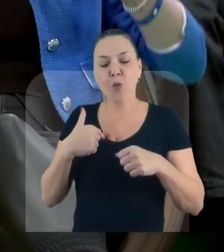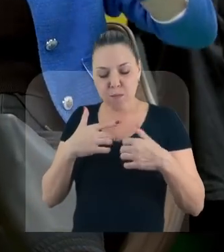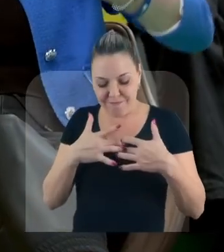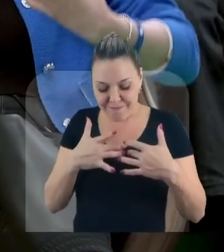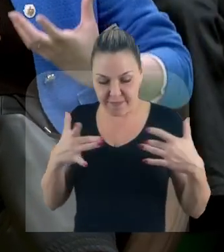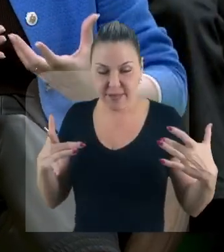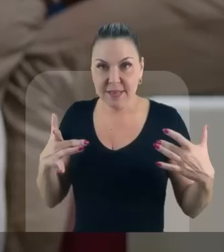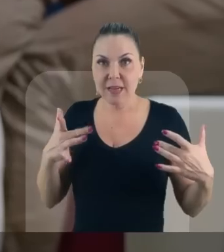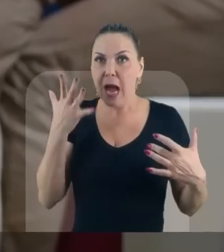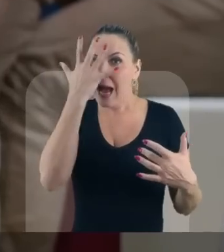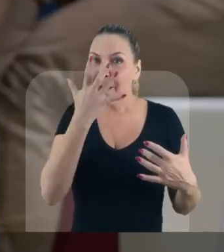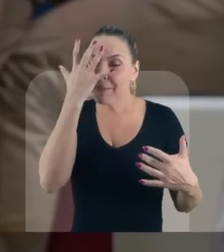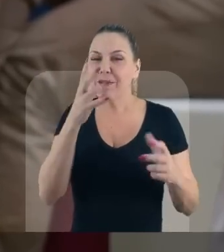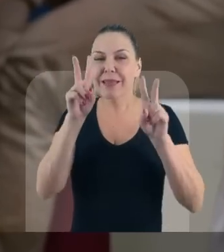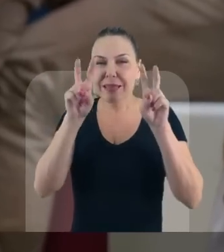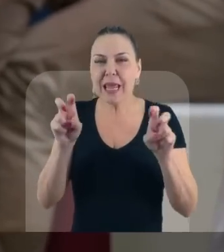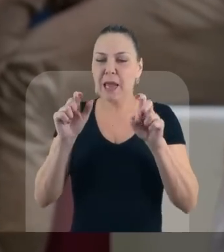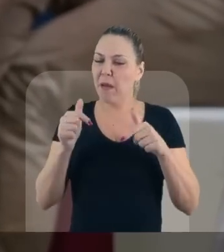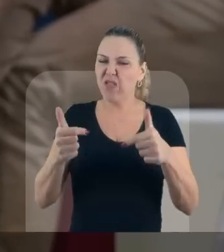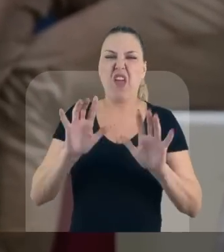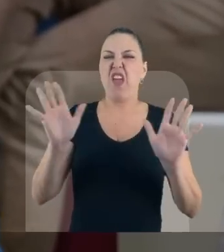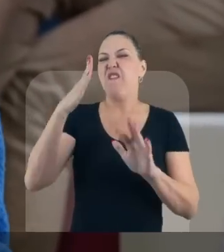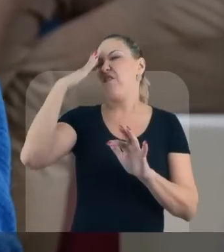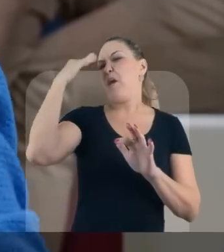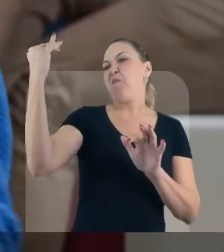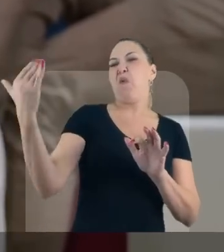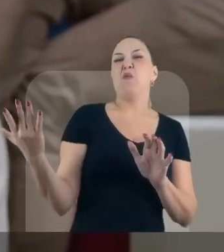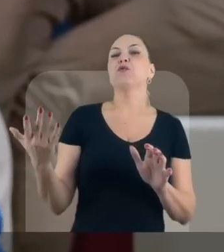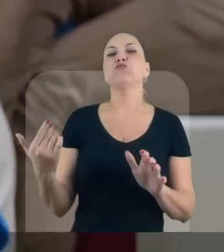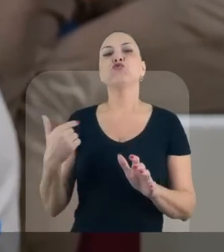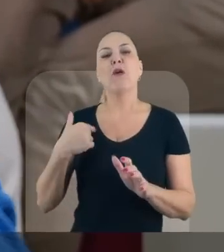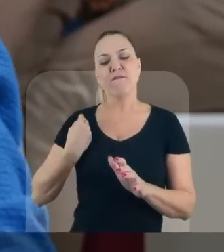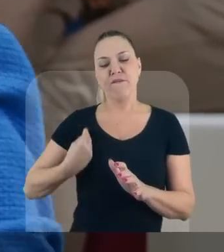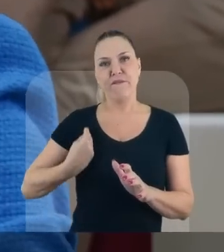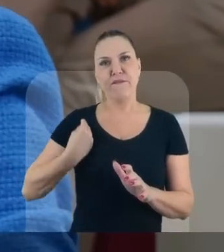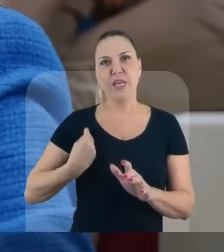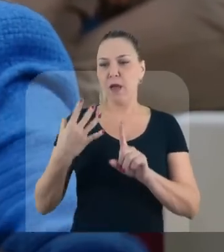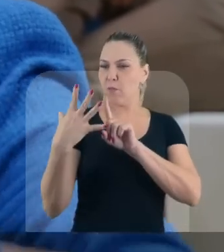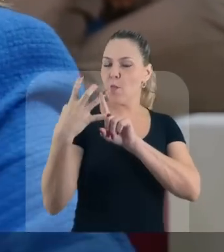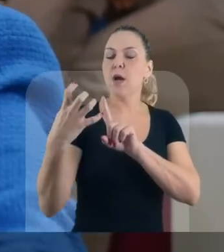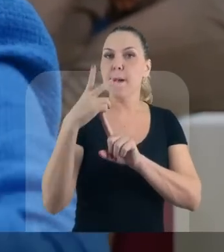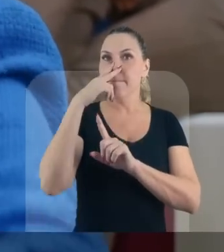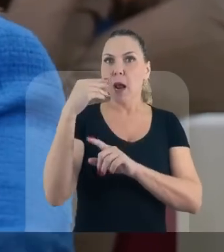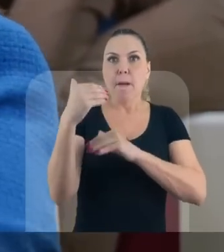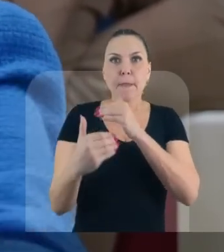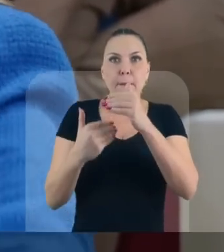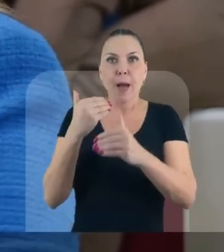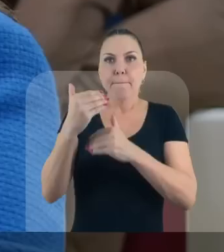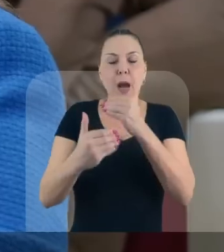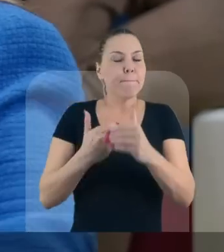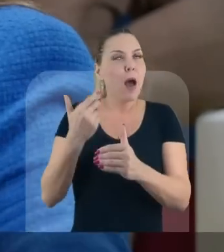você é apaixonado por aquilo, não é querendo ser famoso, nada, é uma causa, a tua causa de vida, as coisas vão se